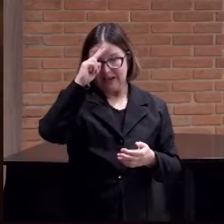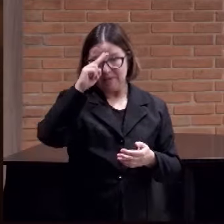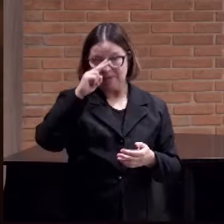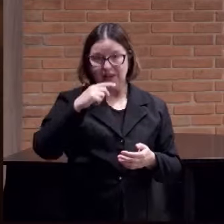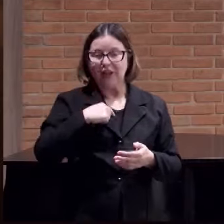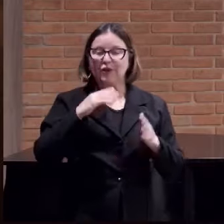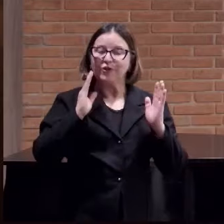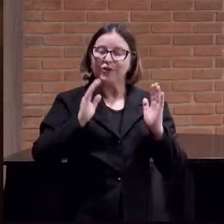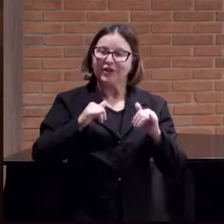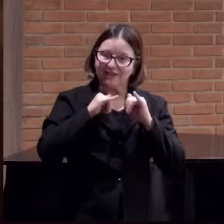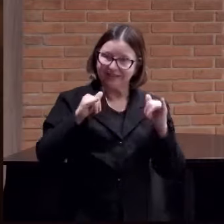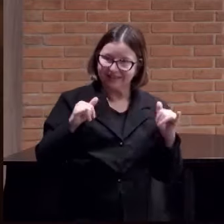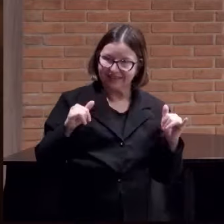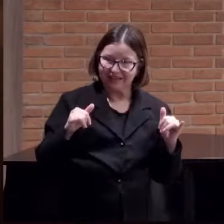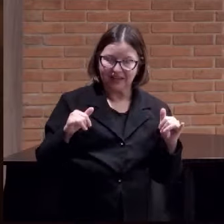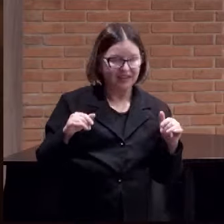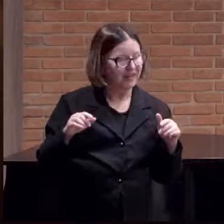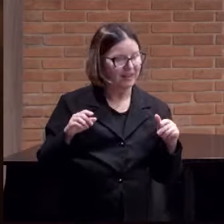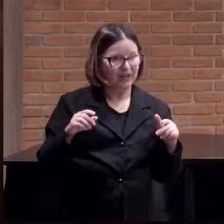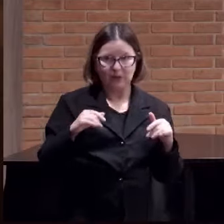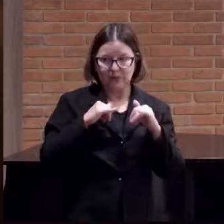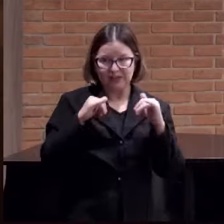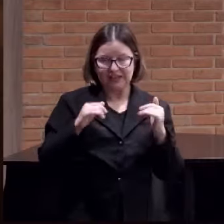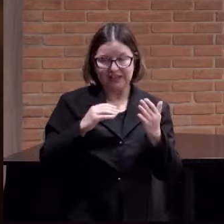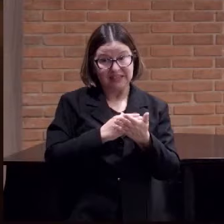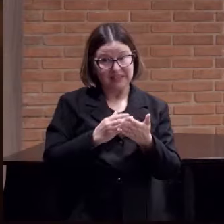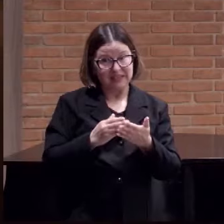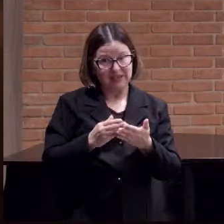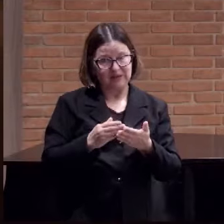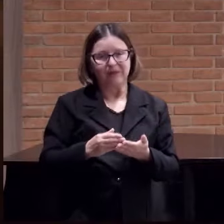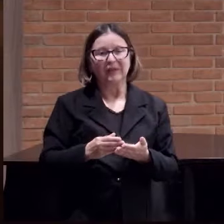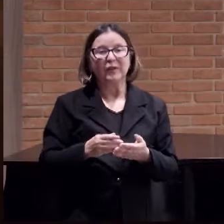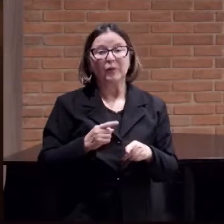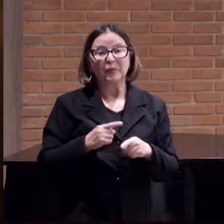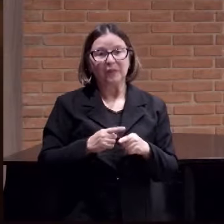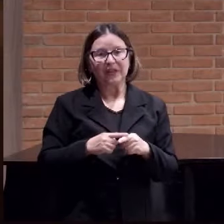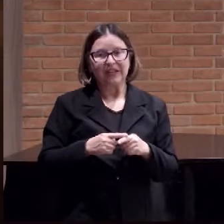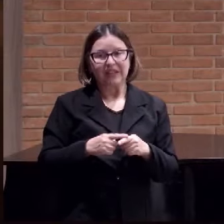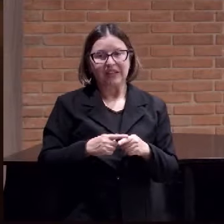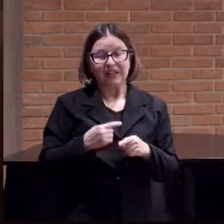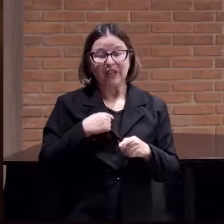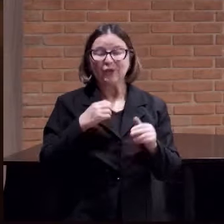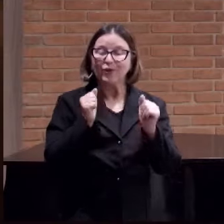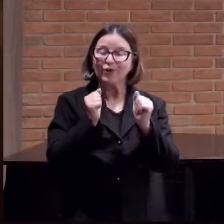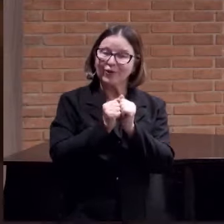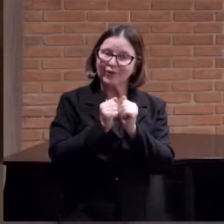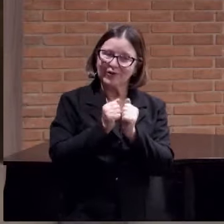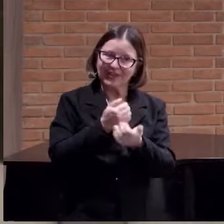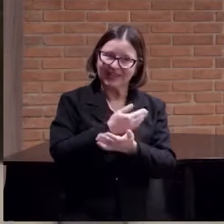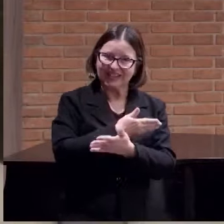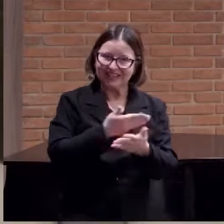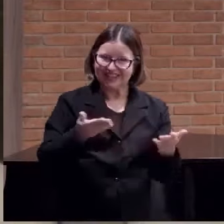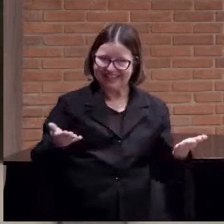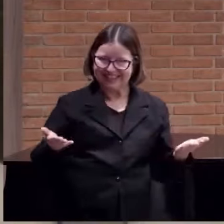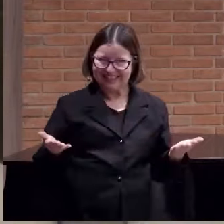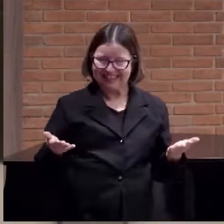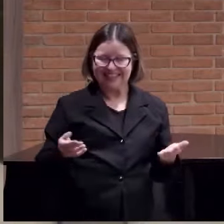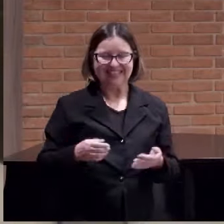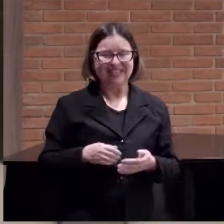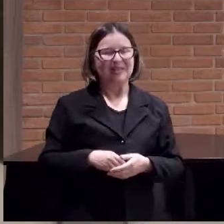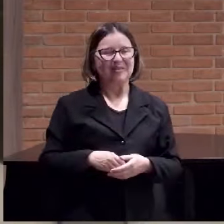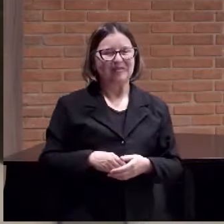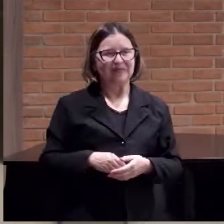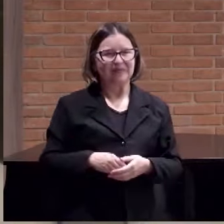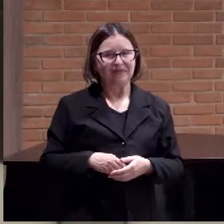disse. Não vô-las disse desde o princípio, porque eu estava convosco. O Senhor está